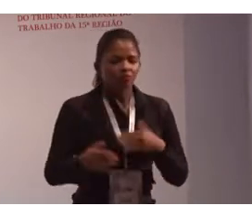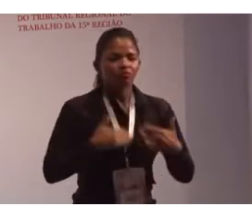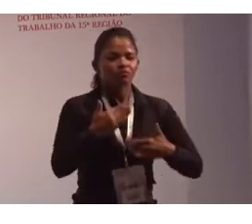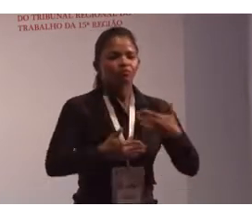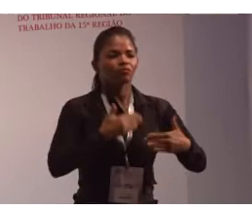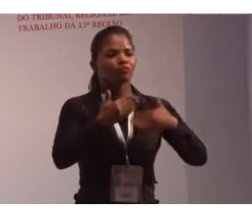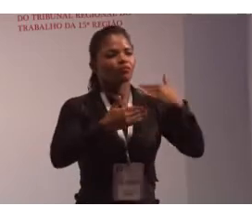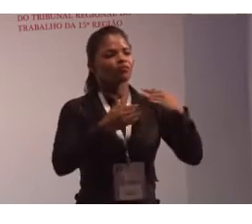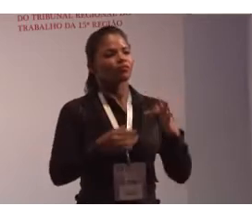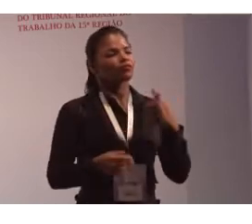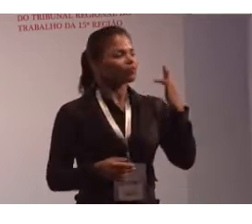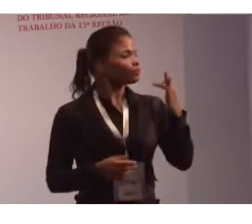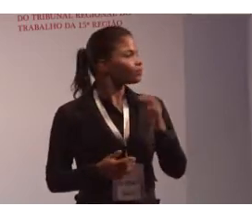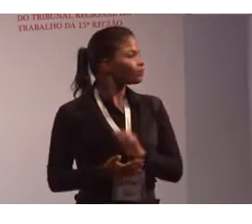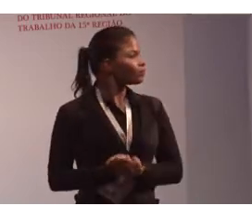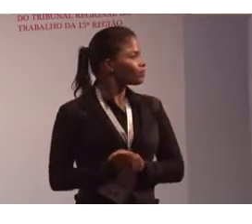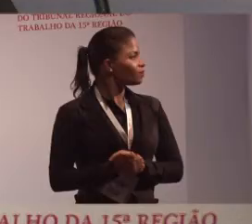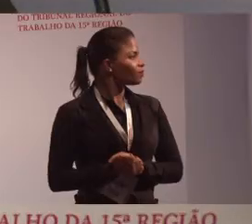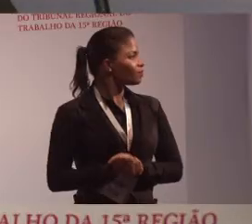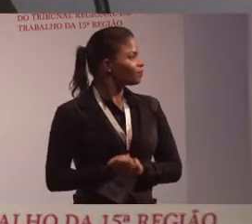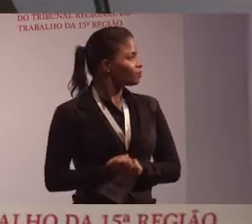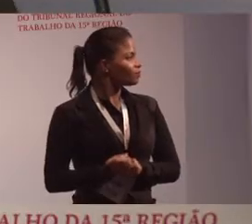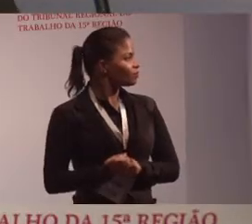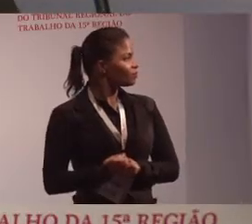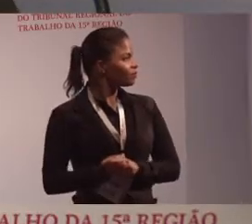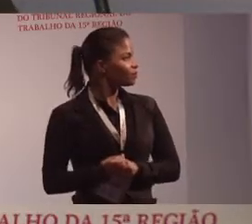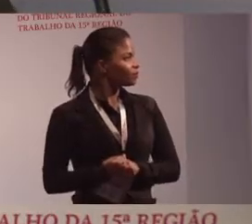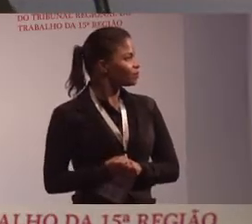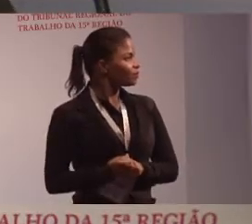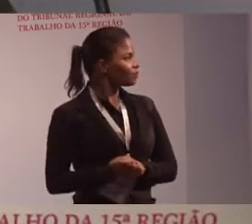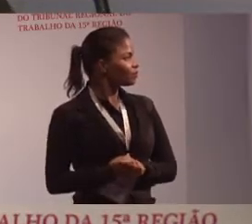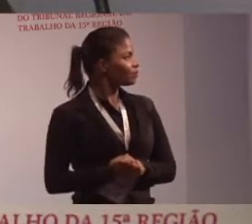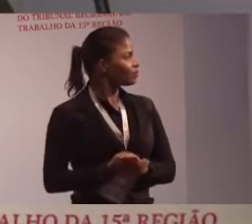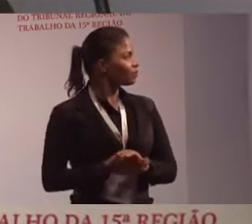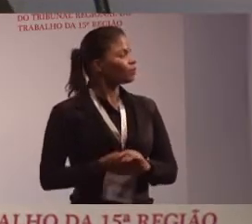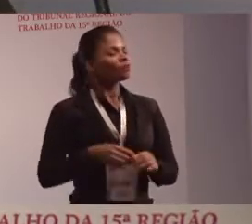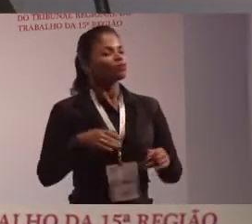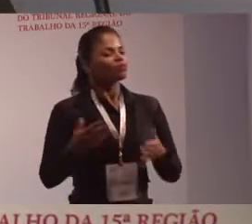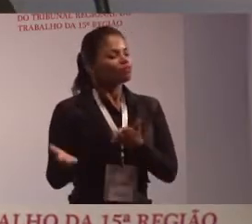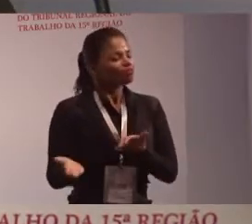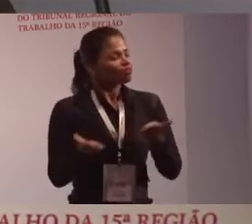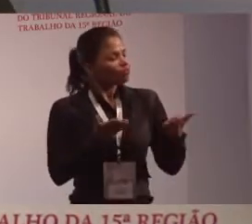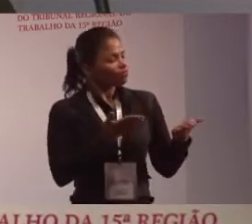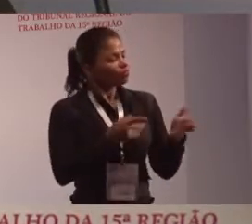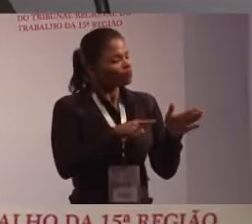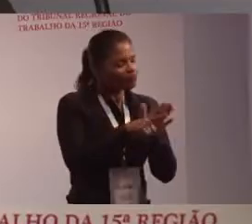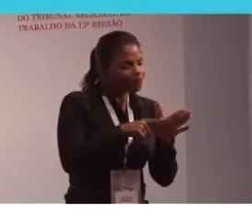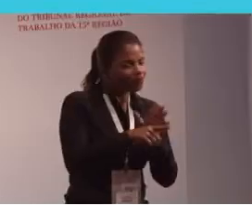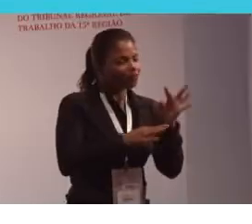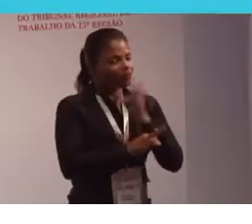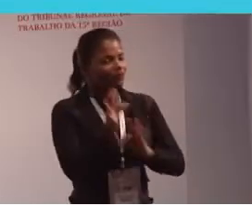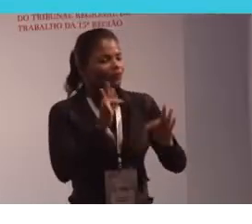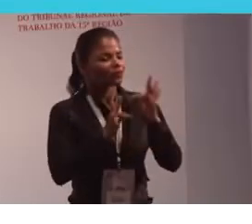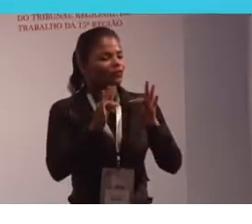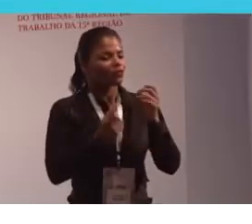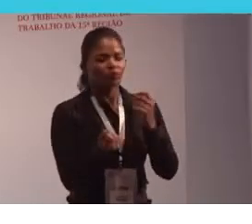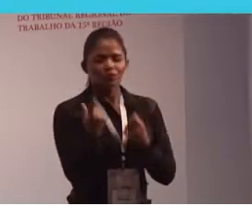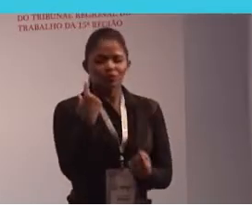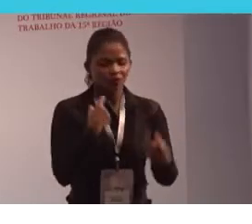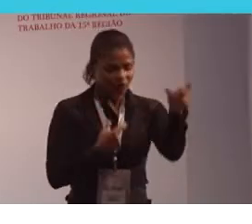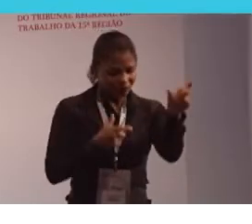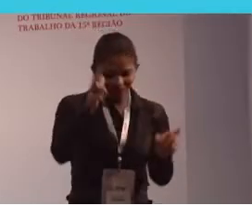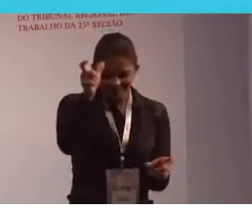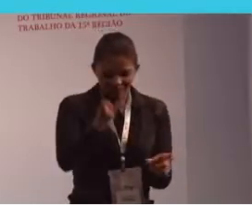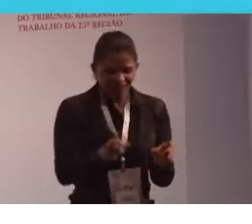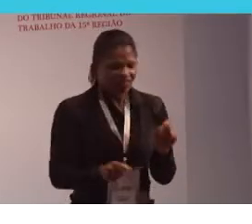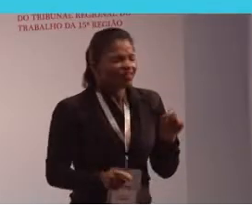novas tecnologias são adotadas. Tá? Questões que precisam ser trazidas, a nanotecnologia, algumas pessoas podem falar assim, mas